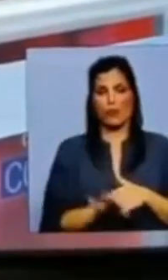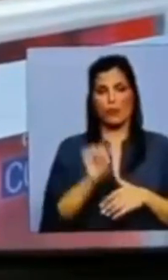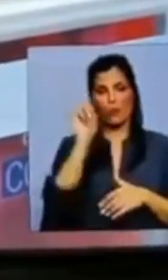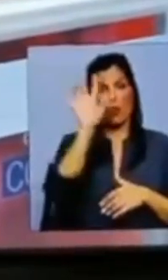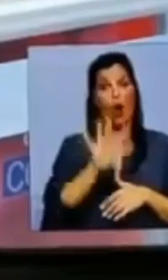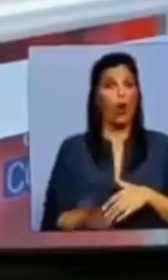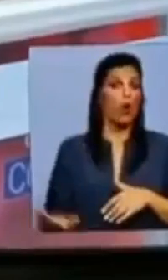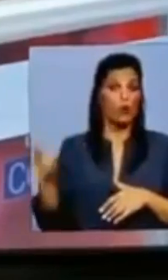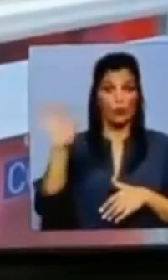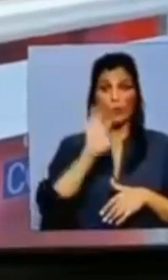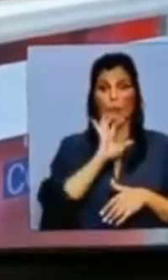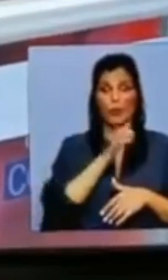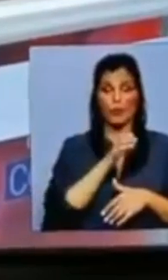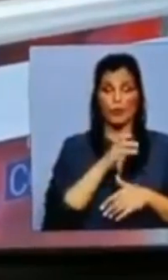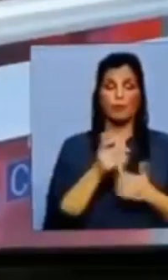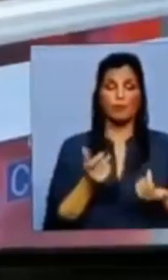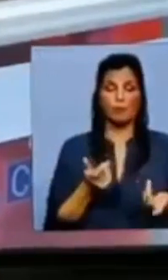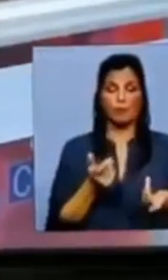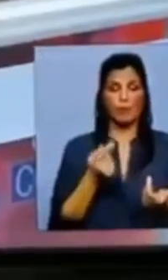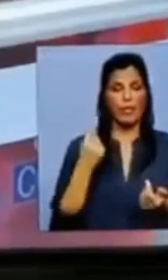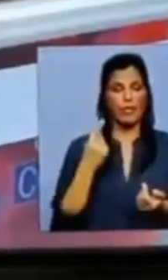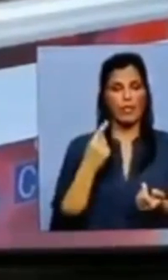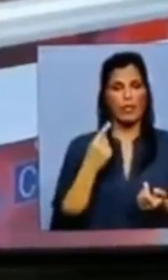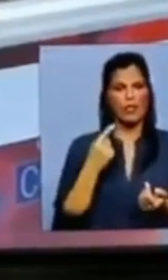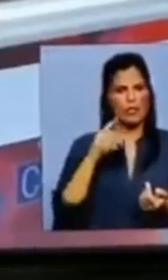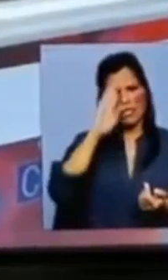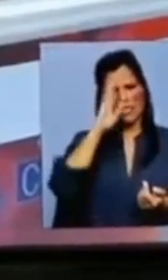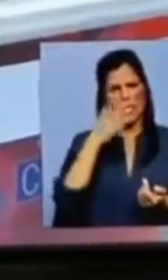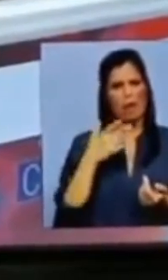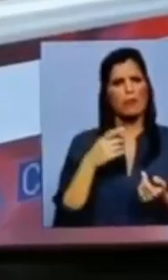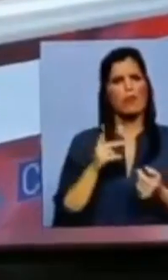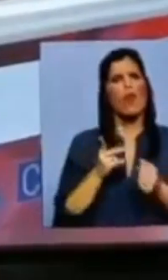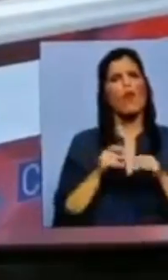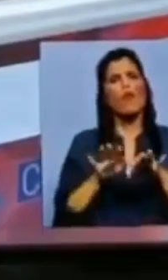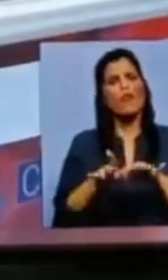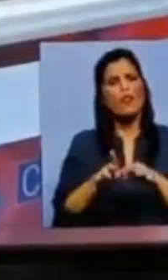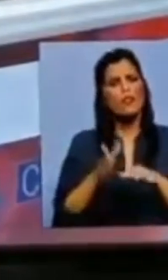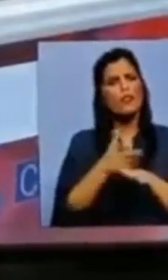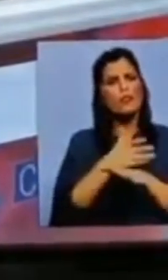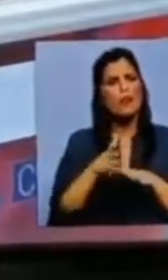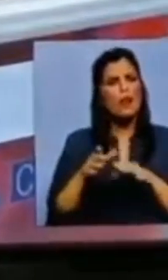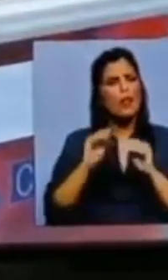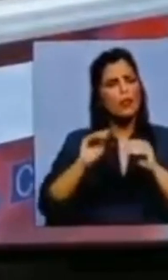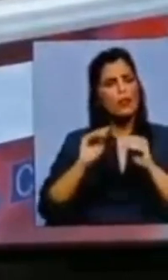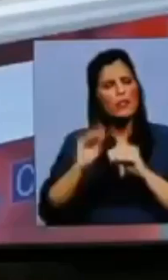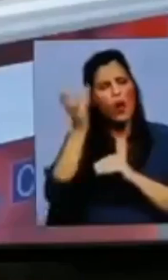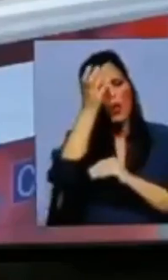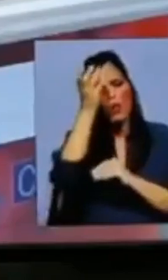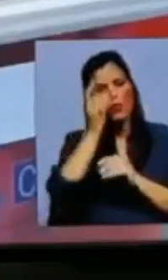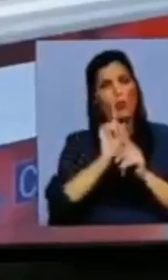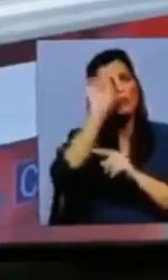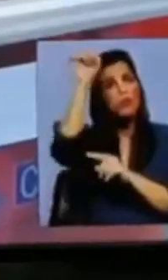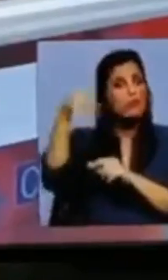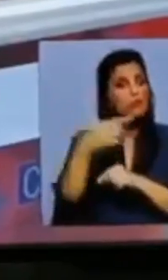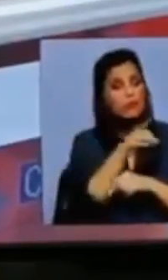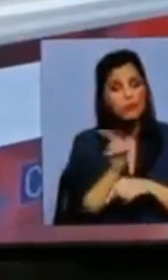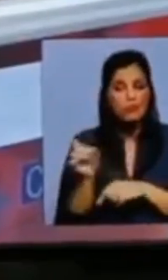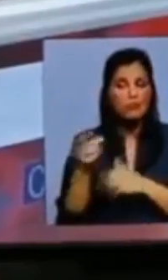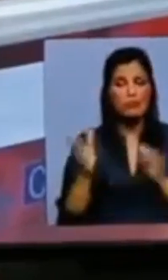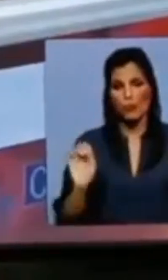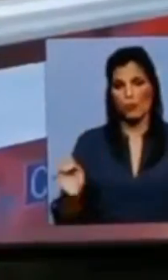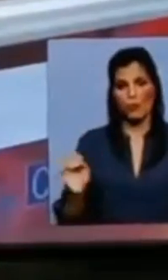país. Sendo que há muito se sabe que o vírus não distingue a educação, a cultura, os pontos cardeais e